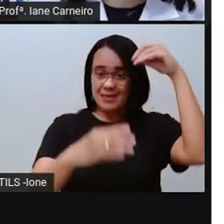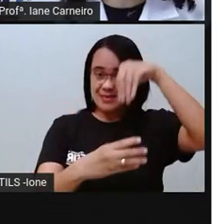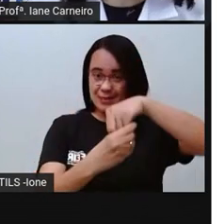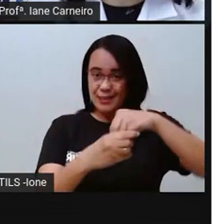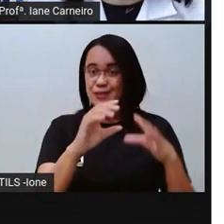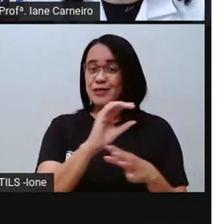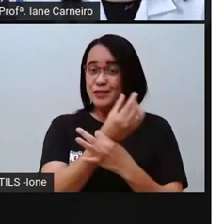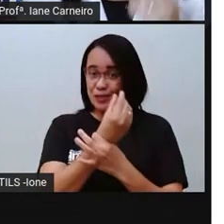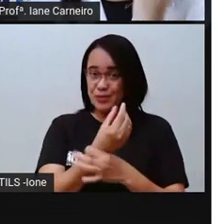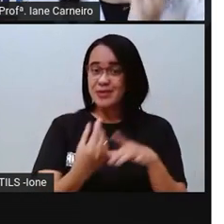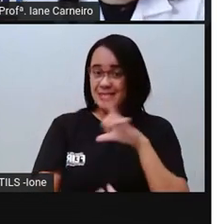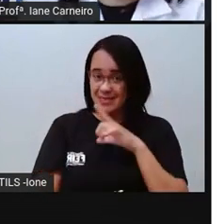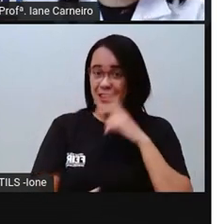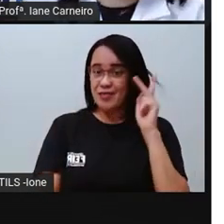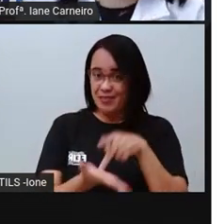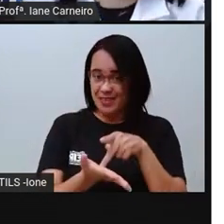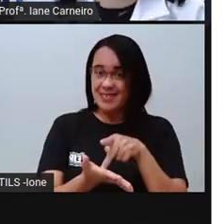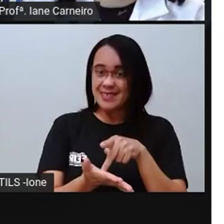Vamos lá.